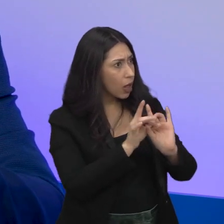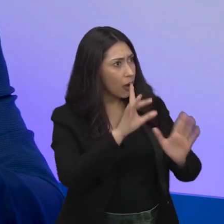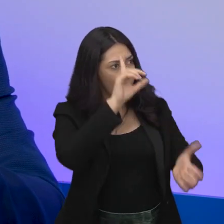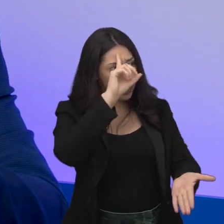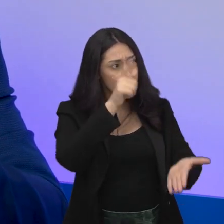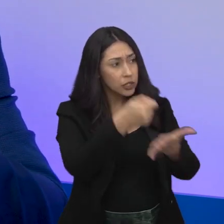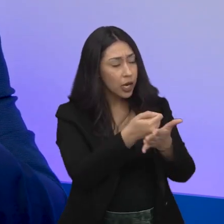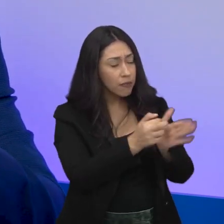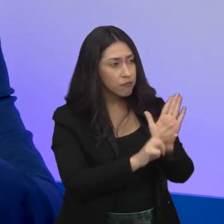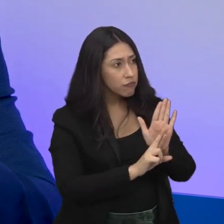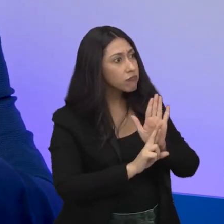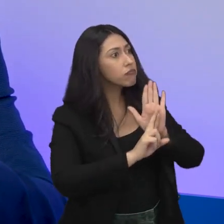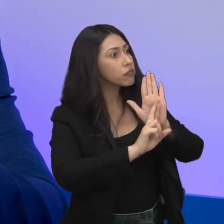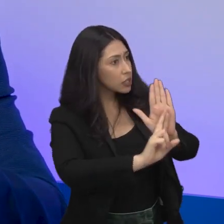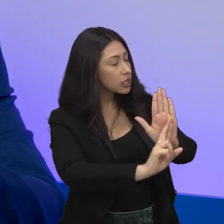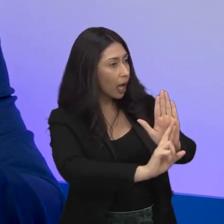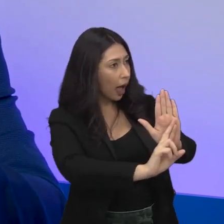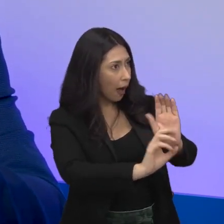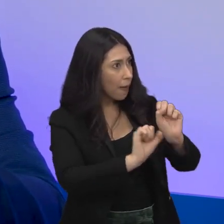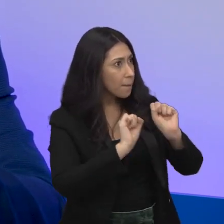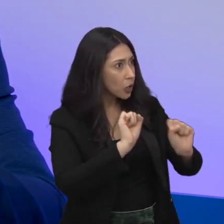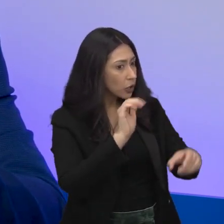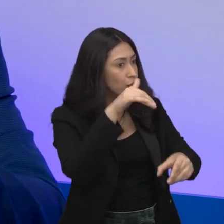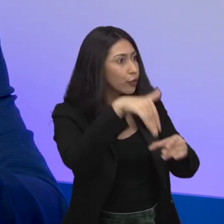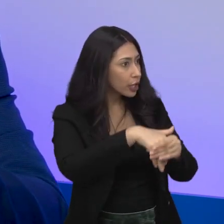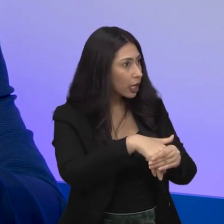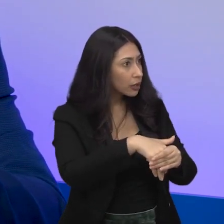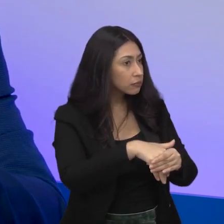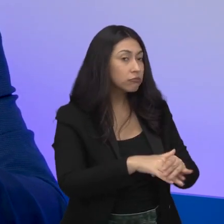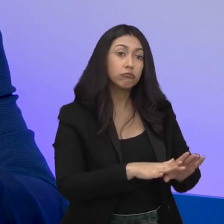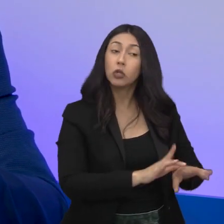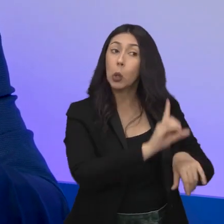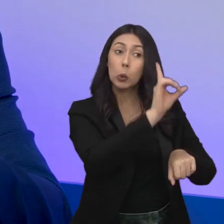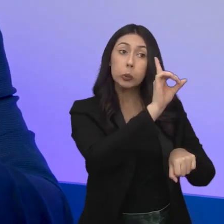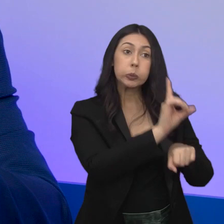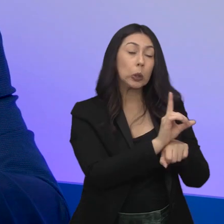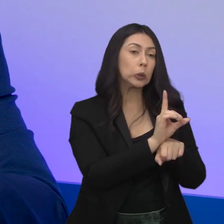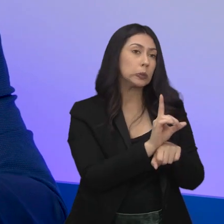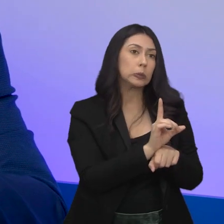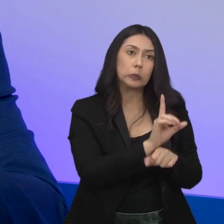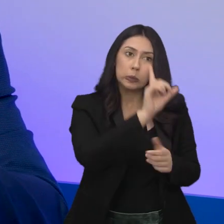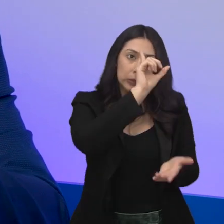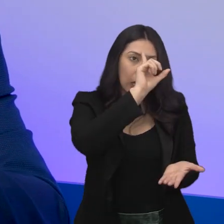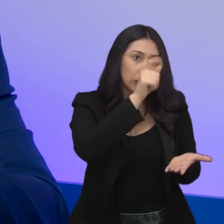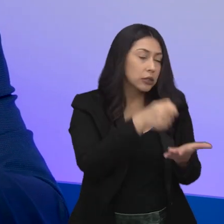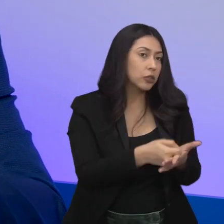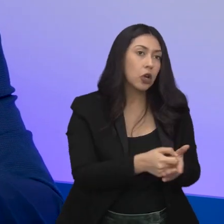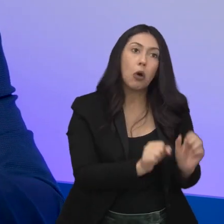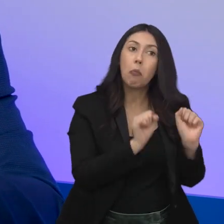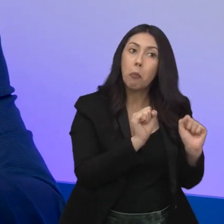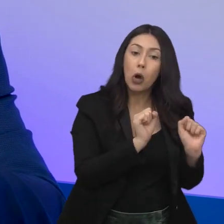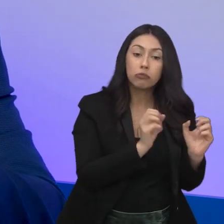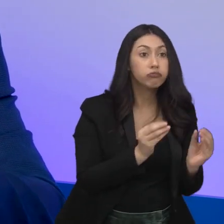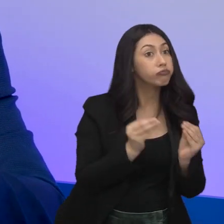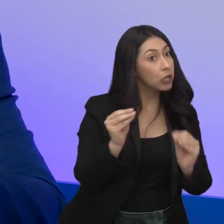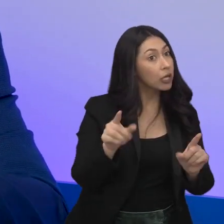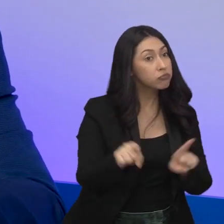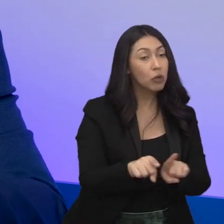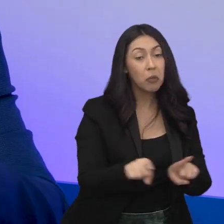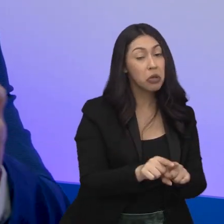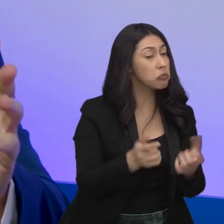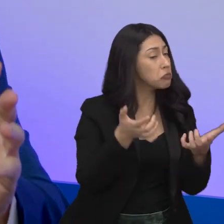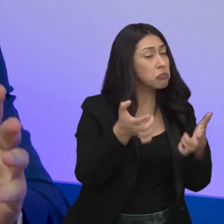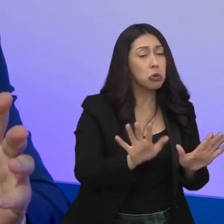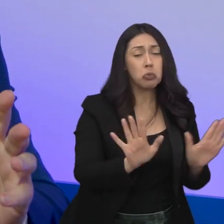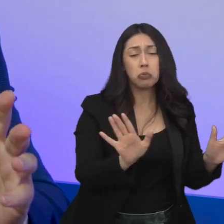estar representando, para poder estar indo na audiência e ter o direito de voto? Aí o proprietário, por liberalidade, ele pode ou não conceder.